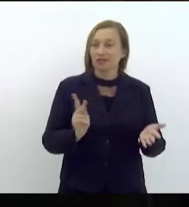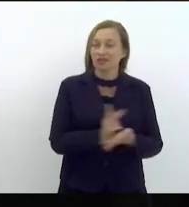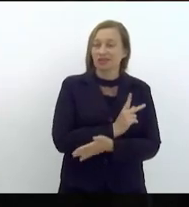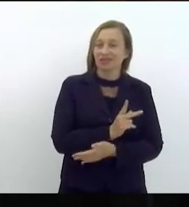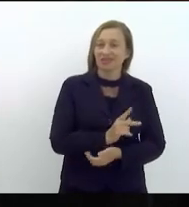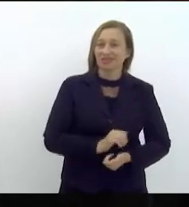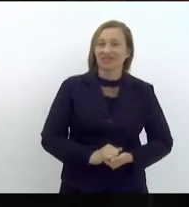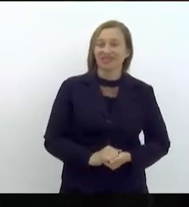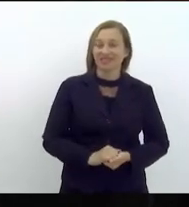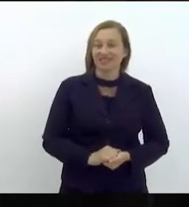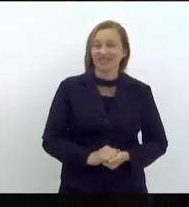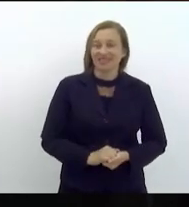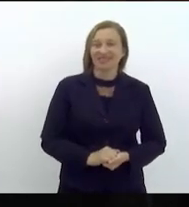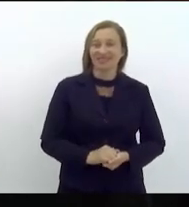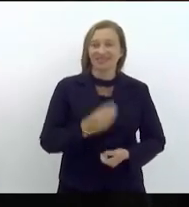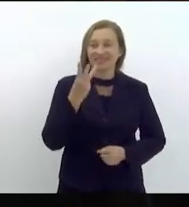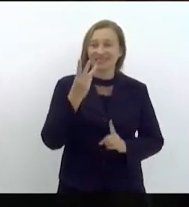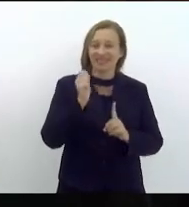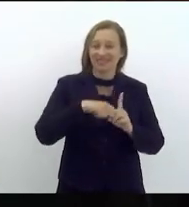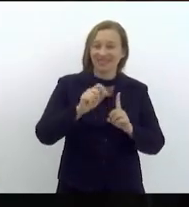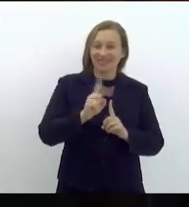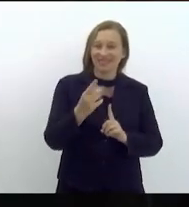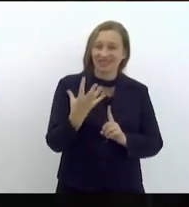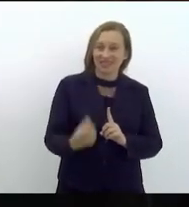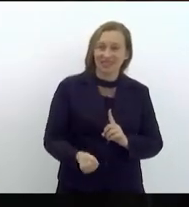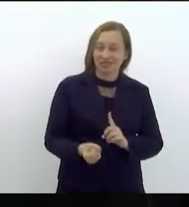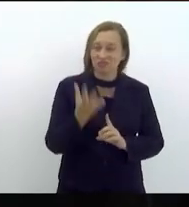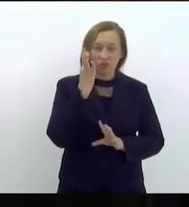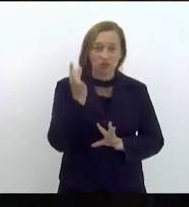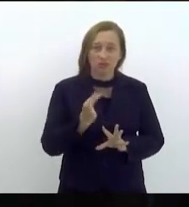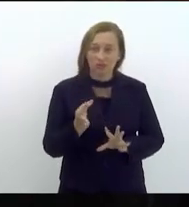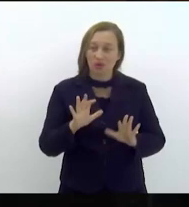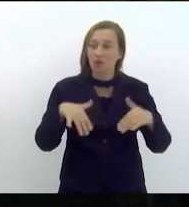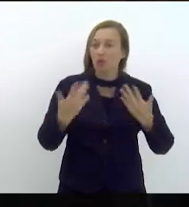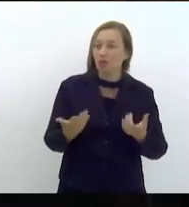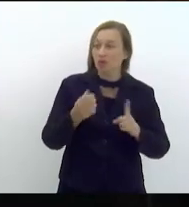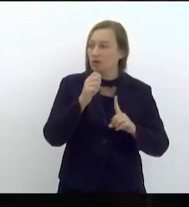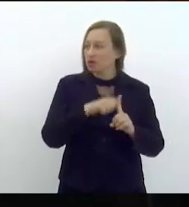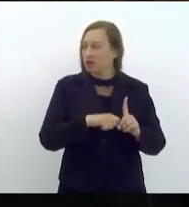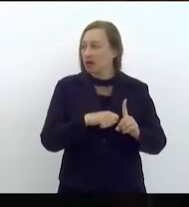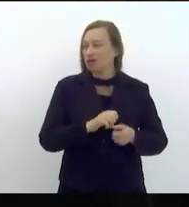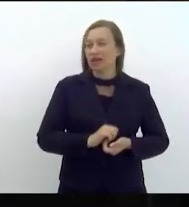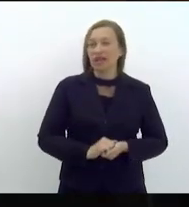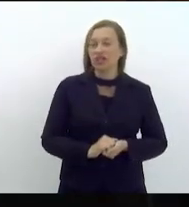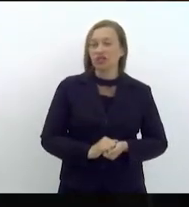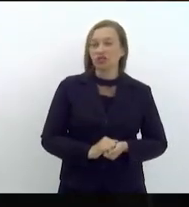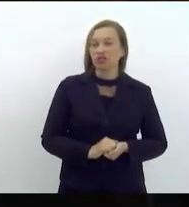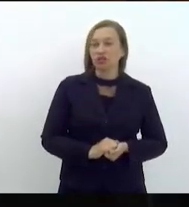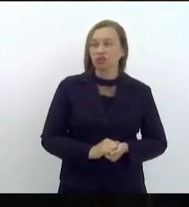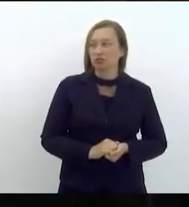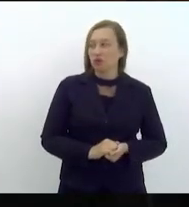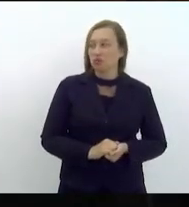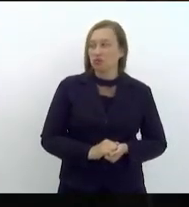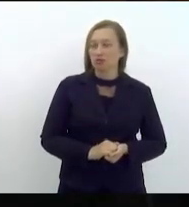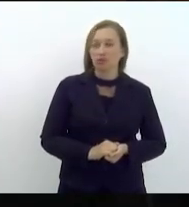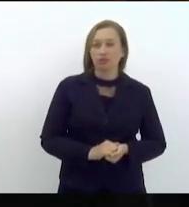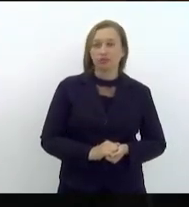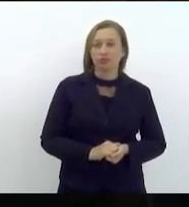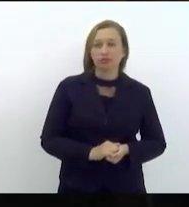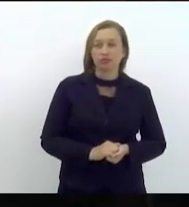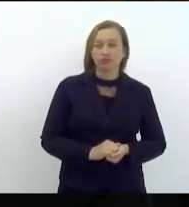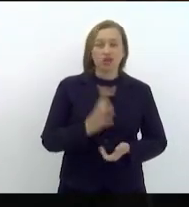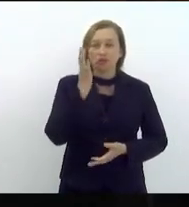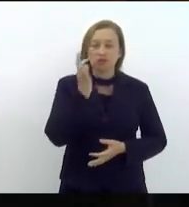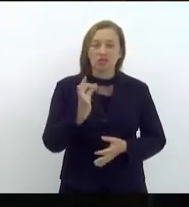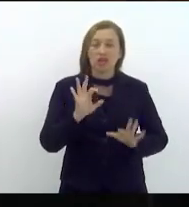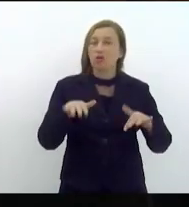as pessoas ficarem três meses sem receber sem nem saber por qual mês estão recebendo e sem saber se vão receber o próximo mês então eu não sei qual